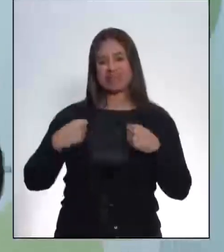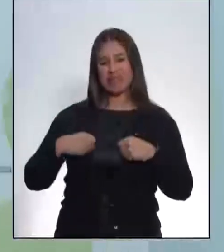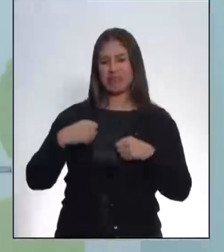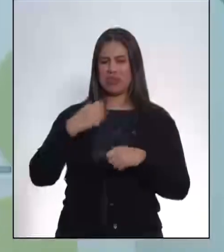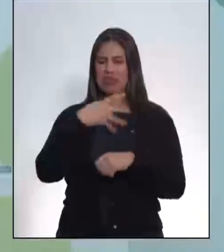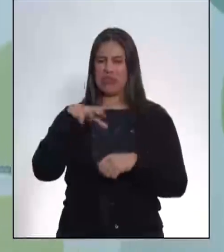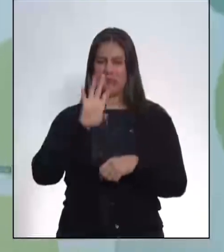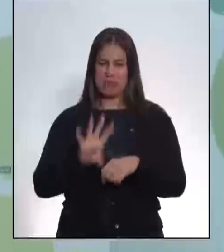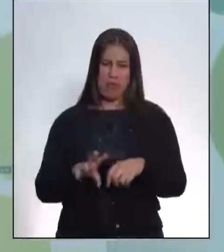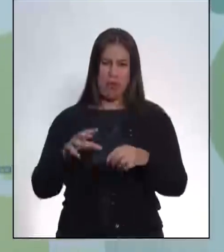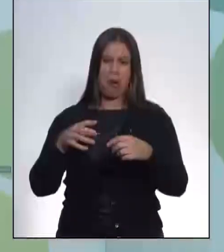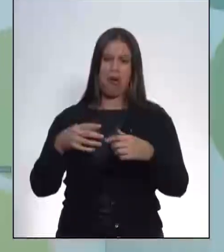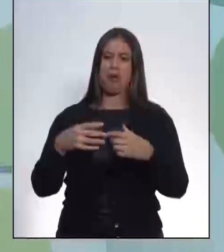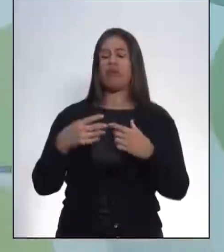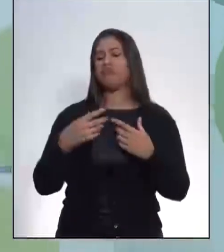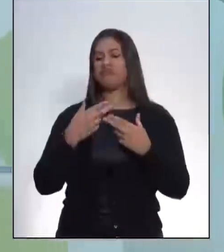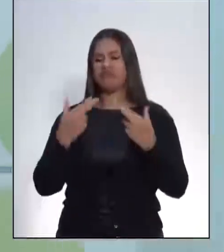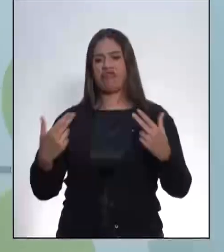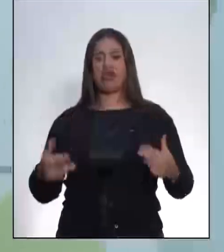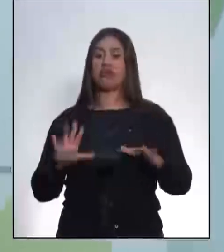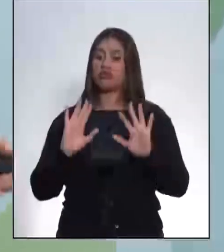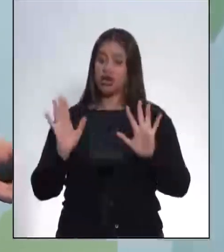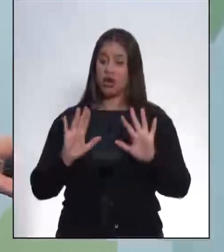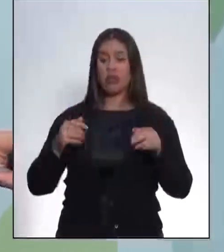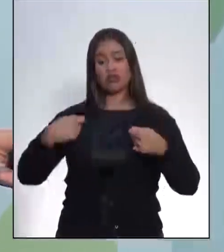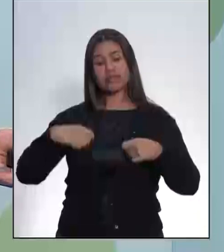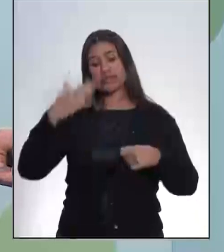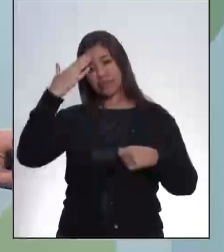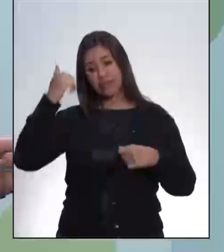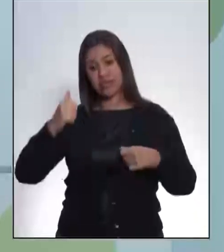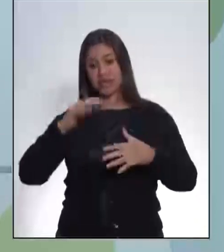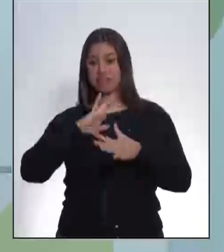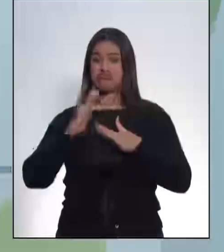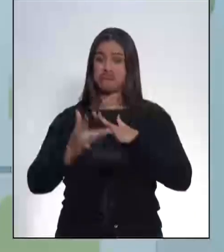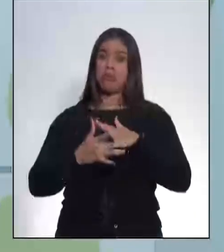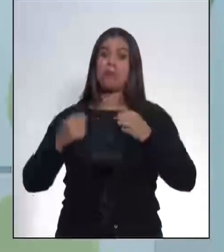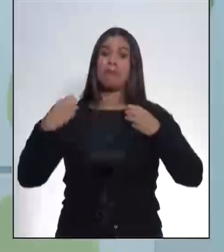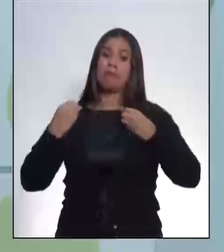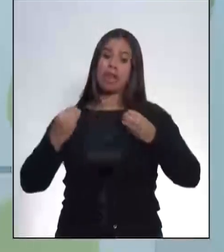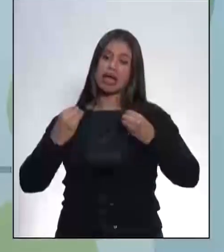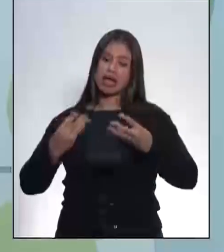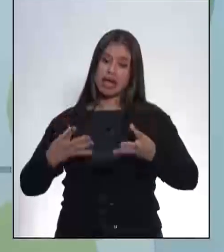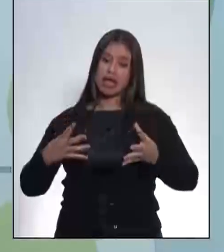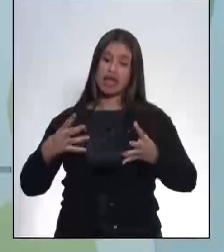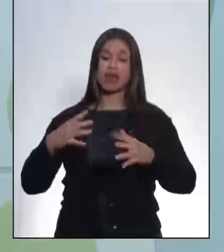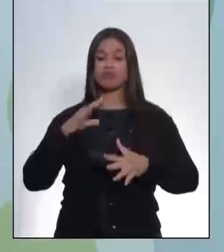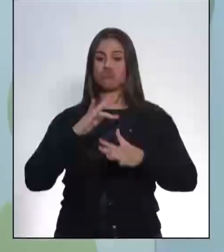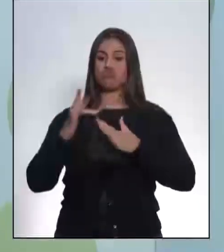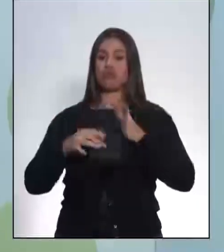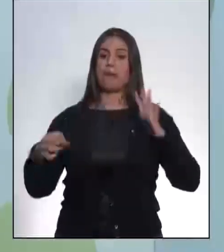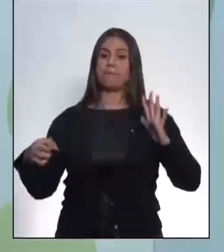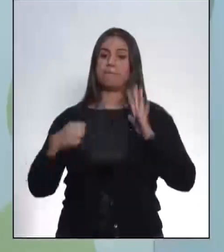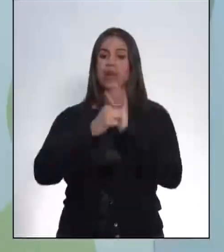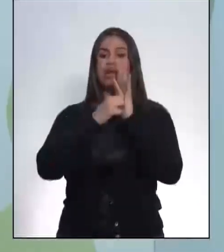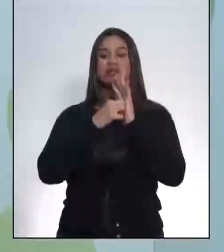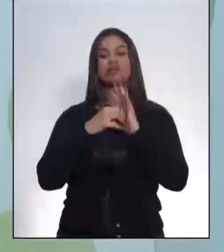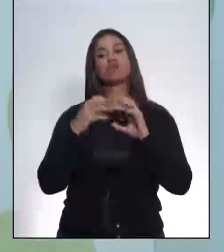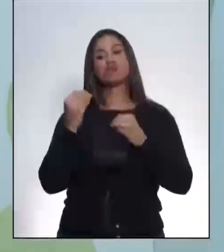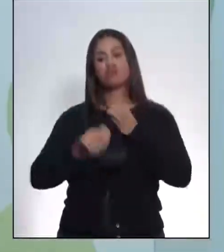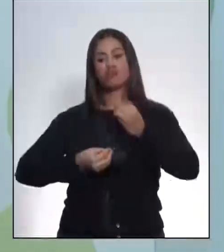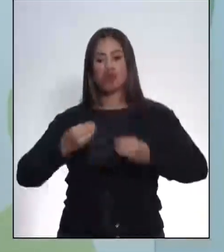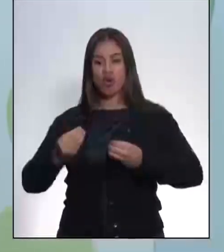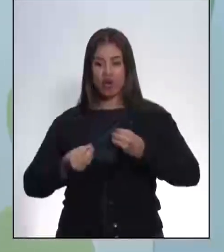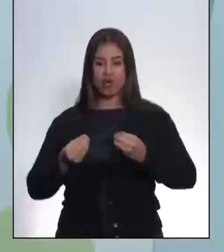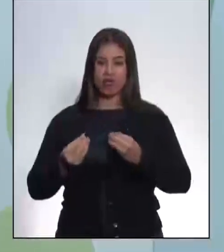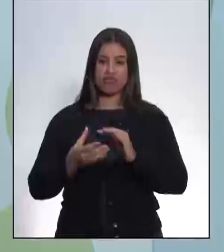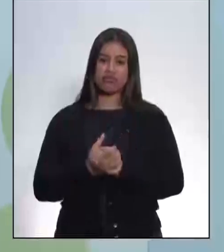PowerPoint, conhecer as coisas. O que você precisa saber, né, é para que servem as redes sociais? Como é que ela vai impactar a sua vida? Então, esse ano, você vai se